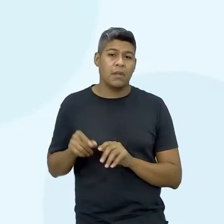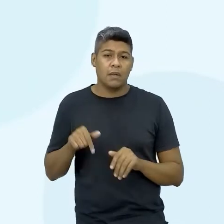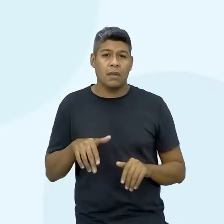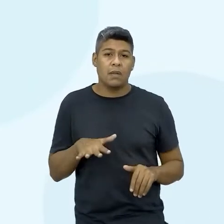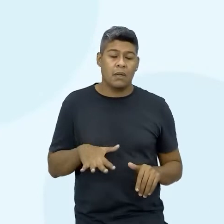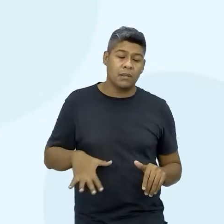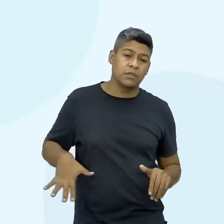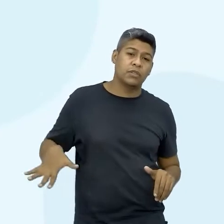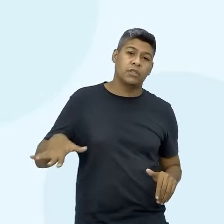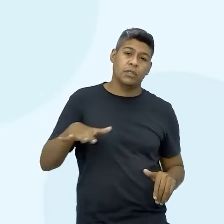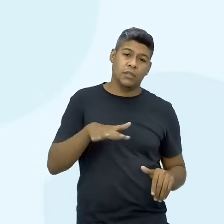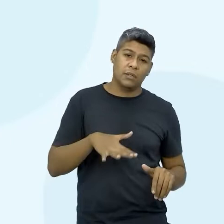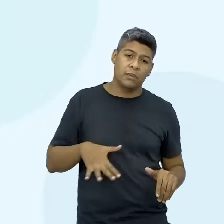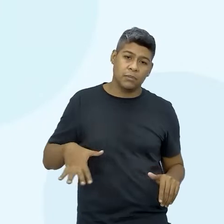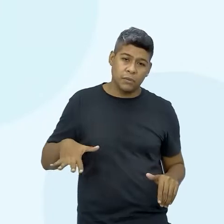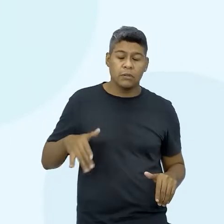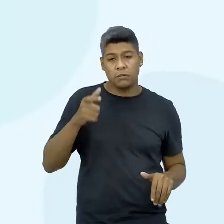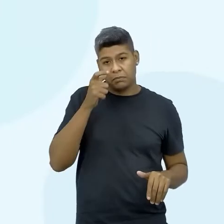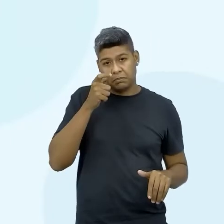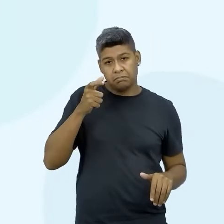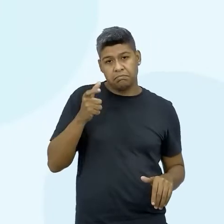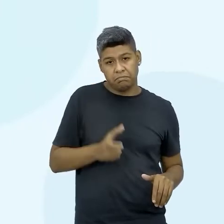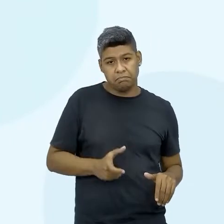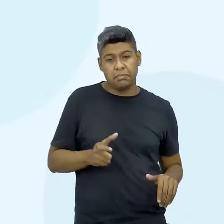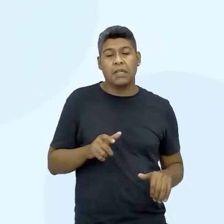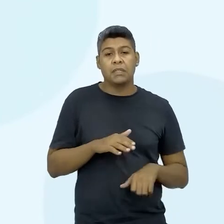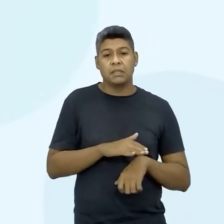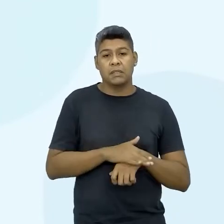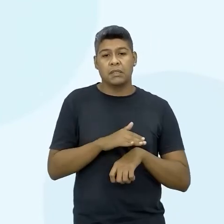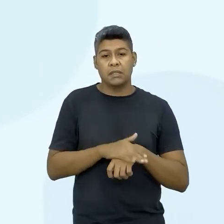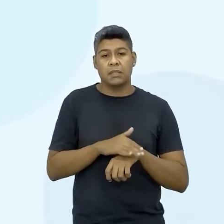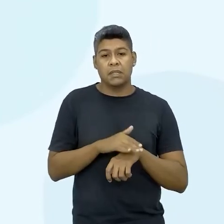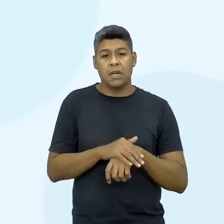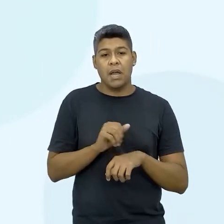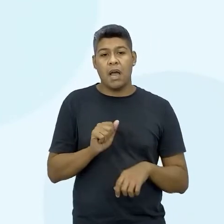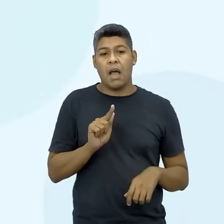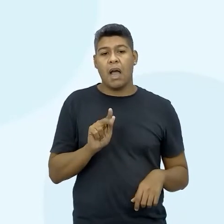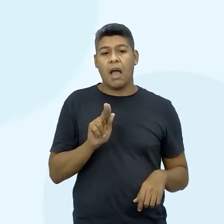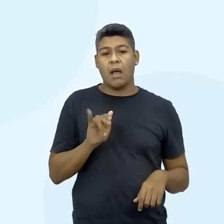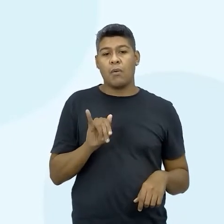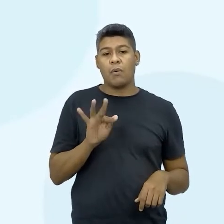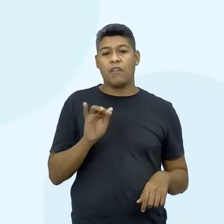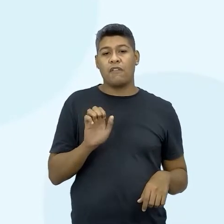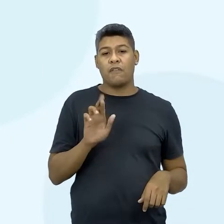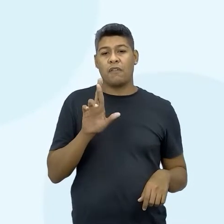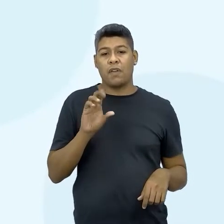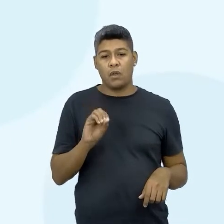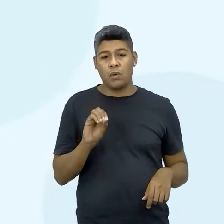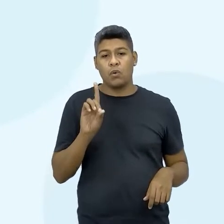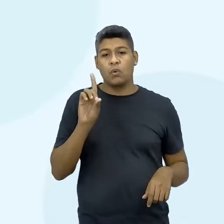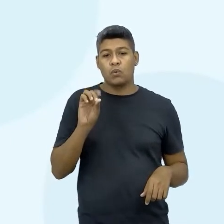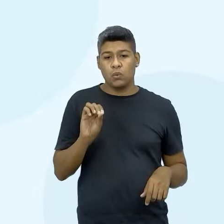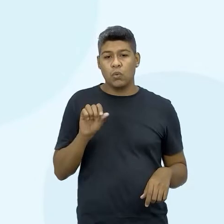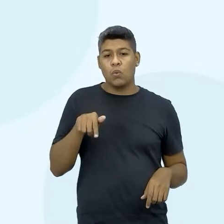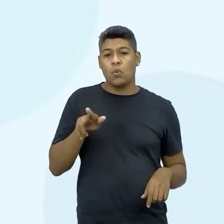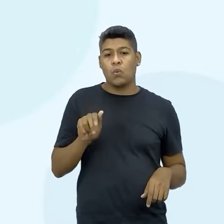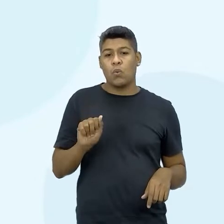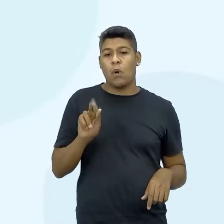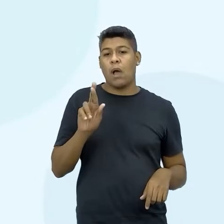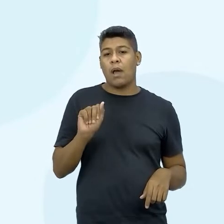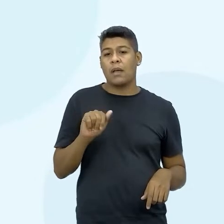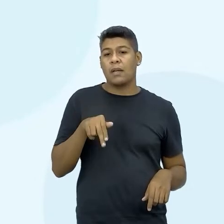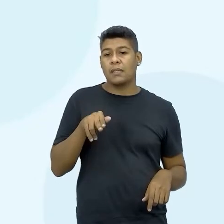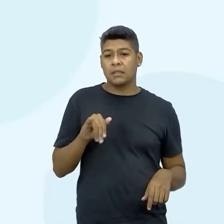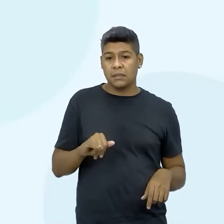região muito interessante, tá certo? Chama-se Aquífero do Guarani, ó. Promessas de aproveitamento de